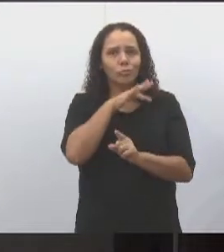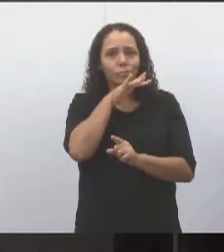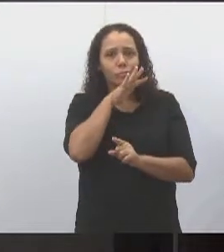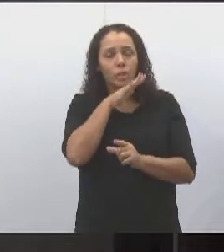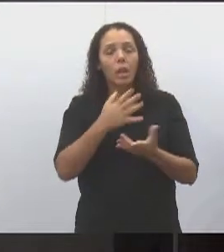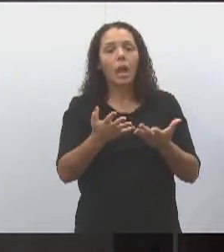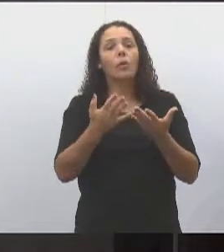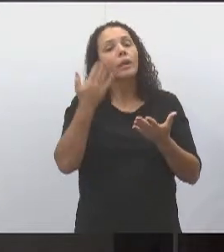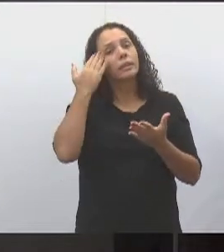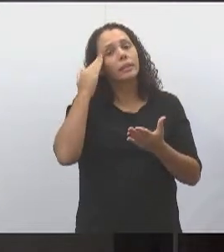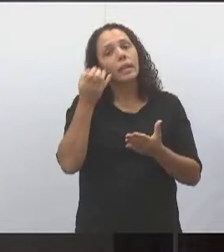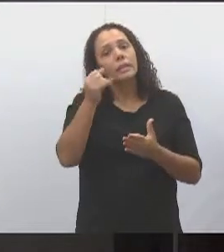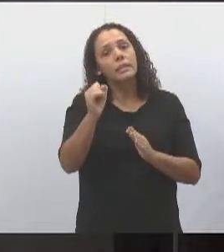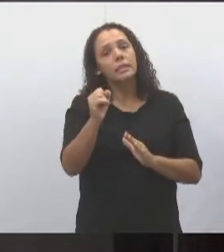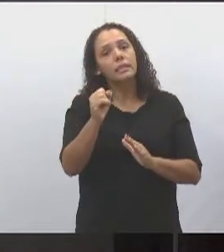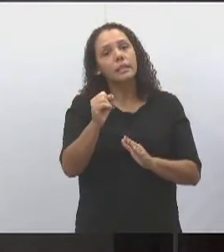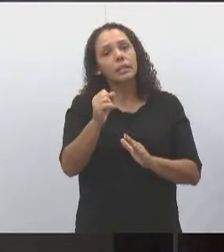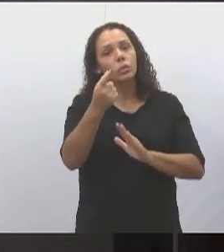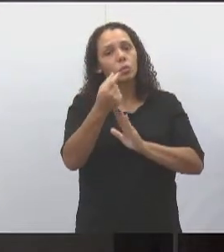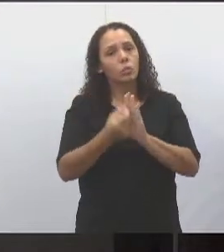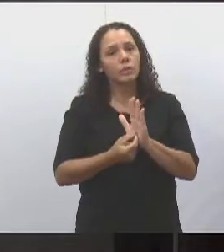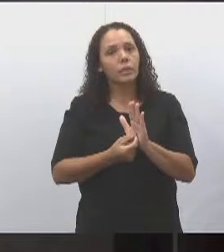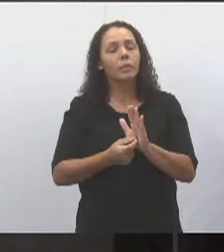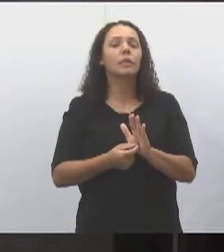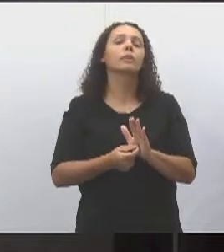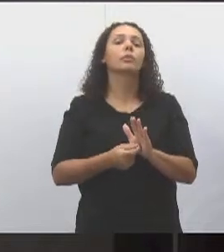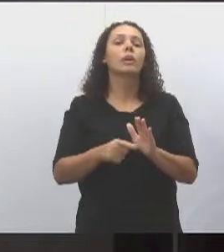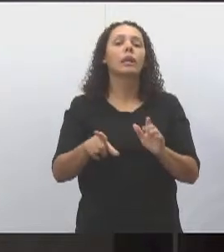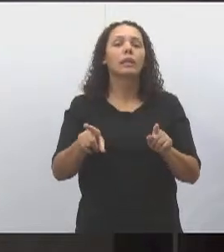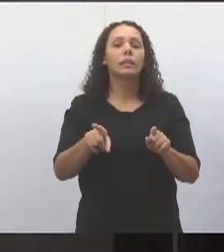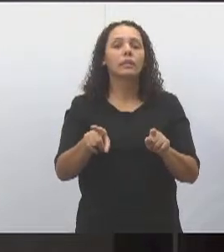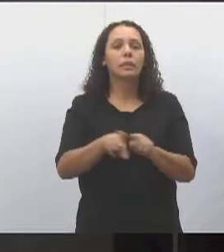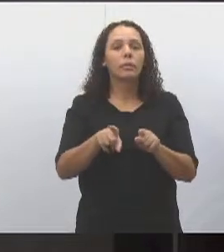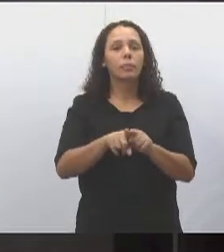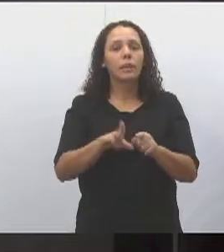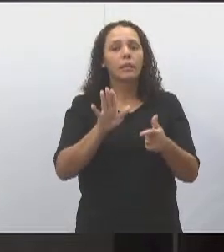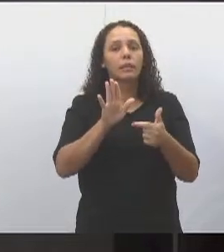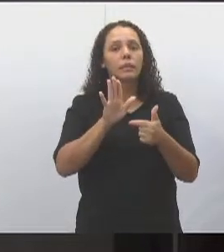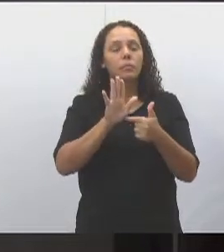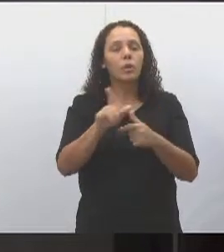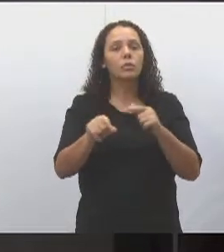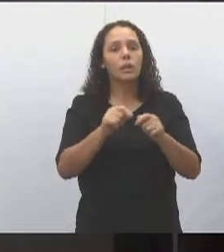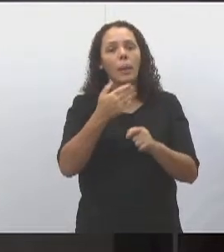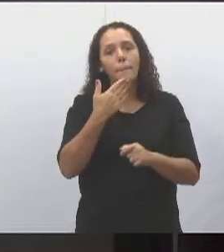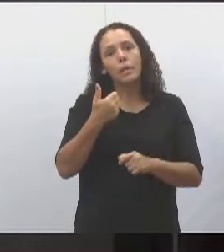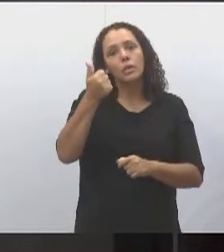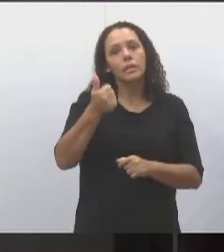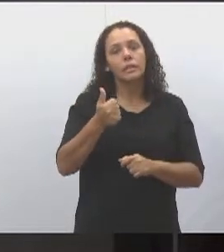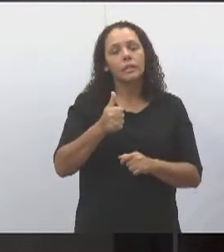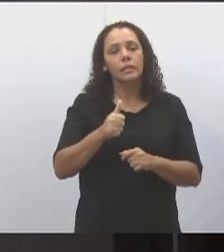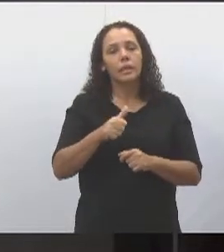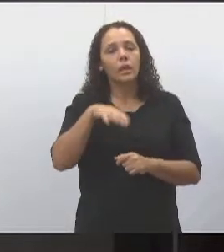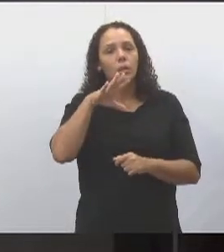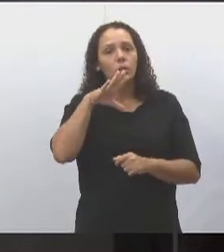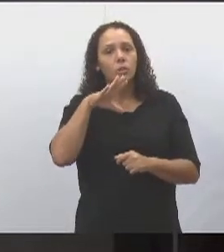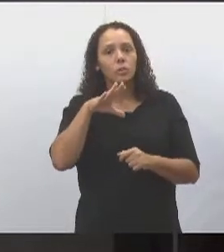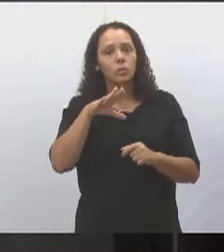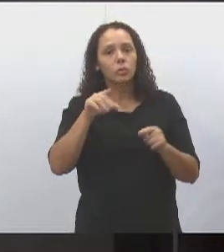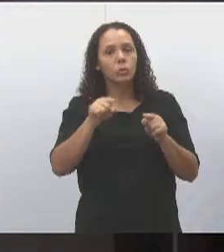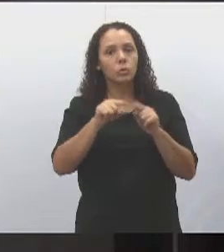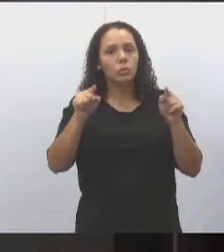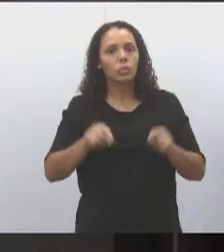desse orçamento não vai ter a melhoria desses funcionários públicos para a gente ter um melhor atendimento na